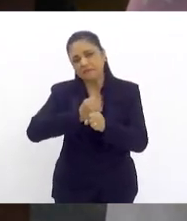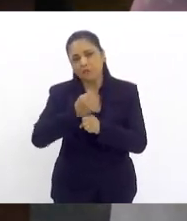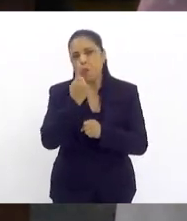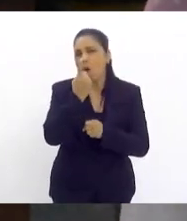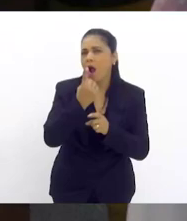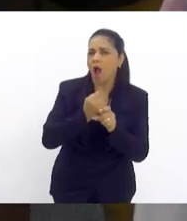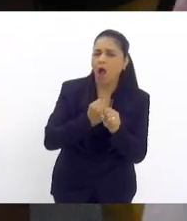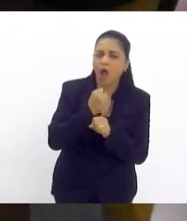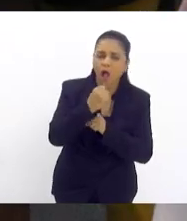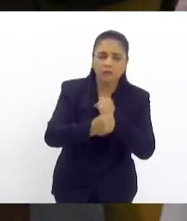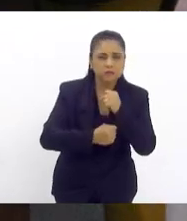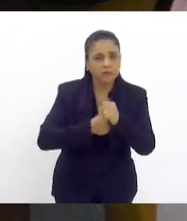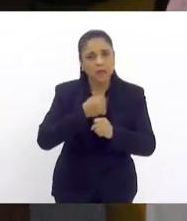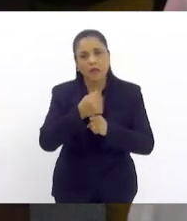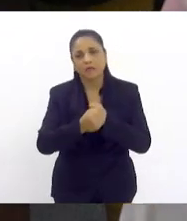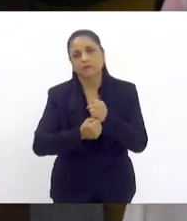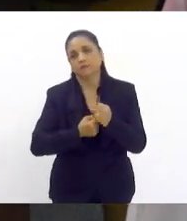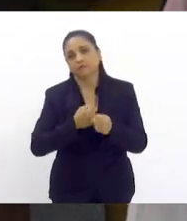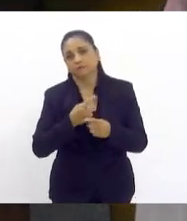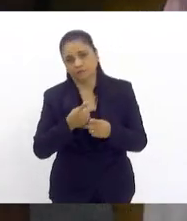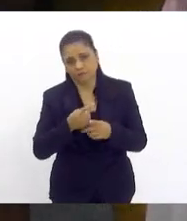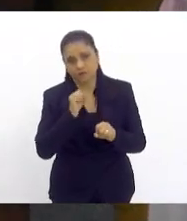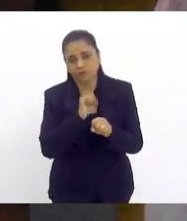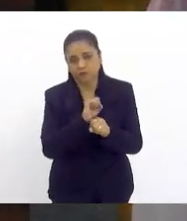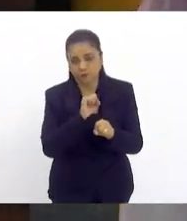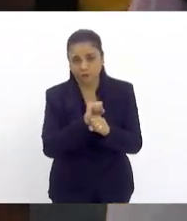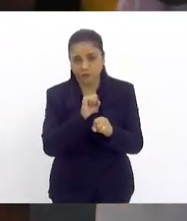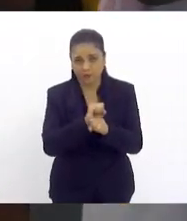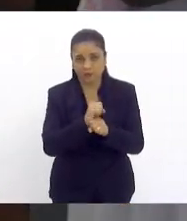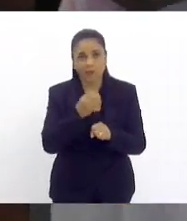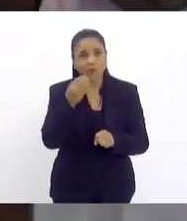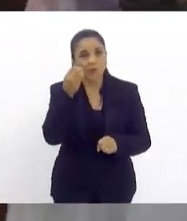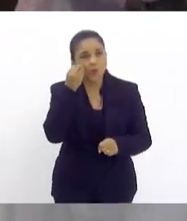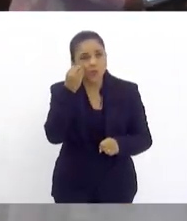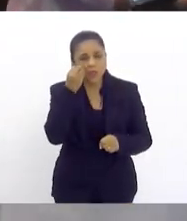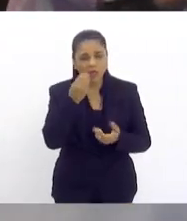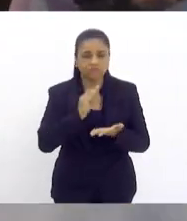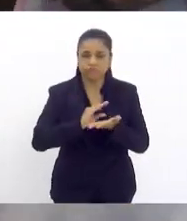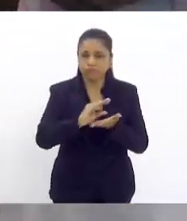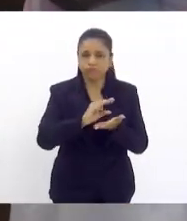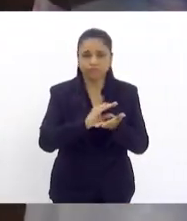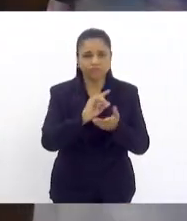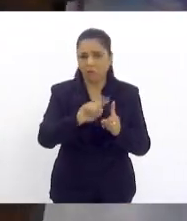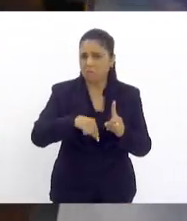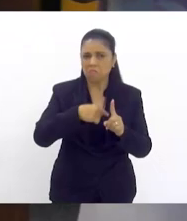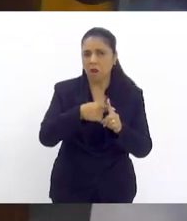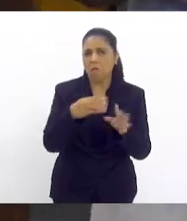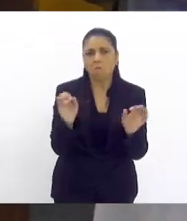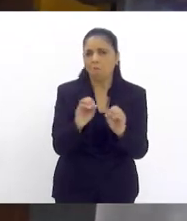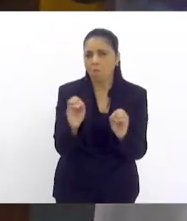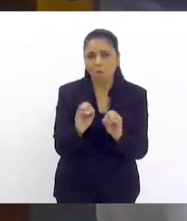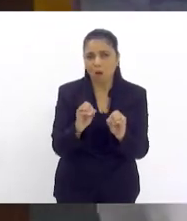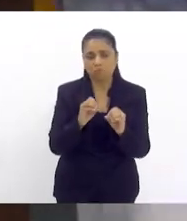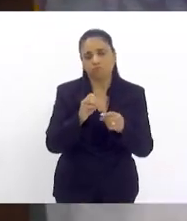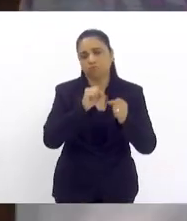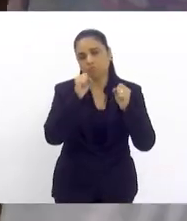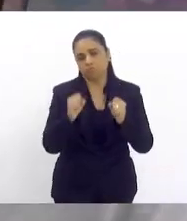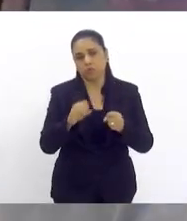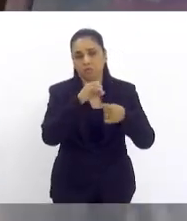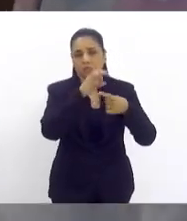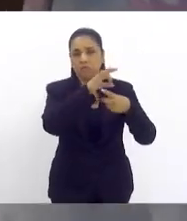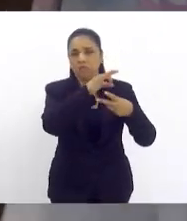E o segundo é o custo, presidente. Esse teste não implica nenhum custo novo para o Poder Executivo, o que garante